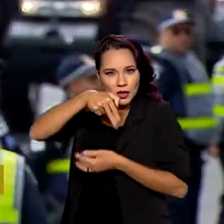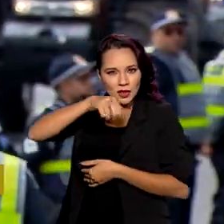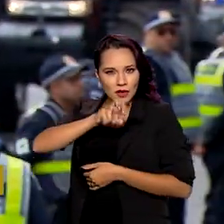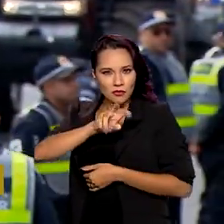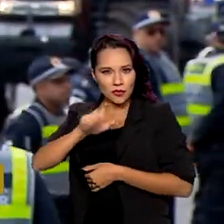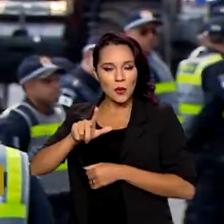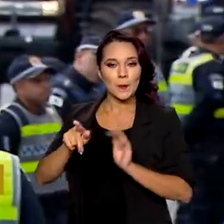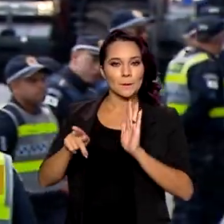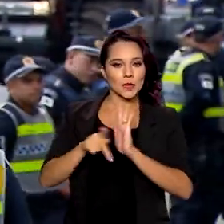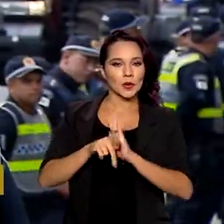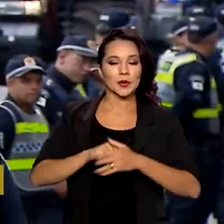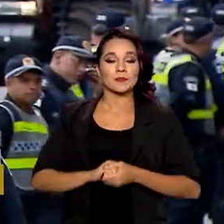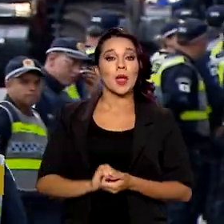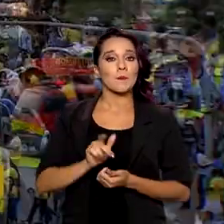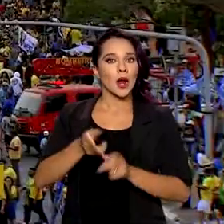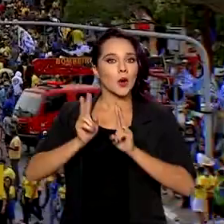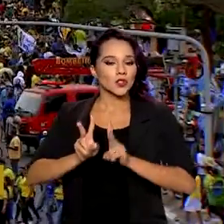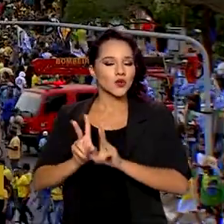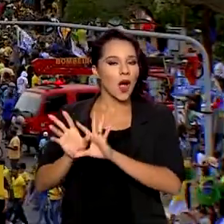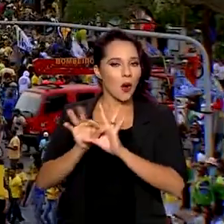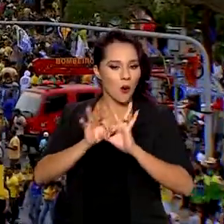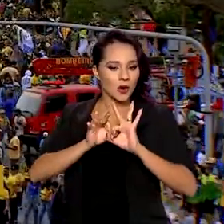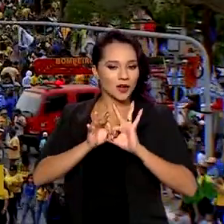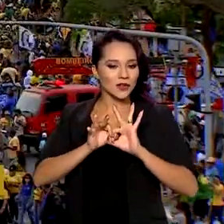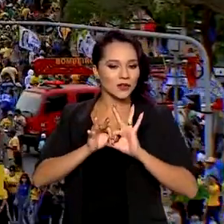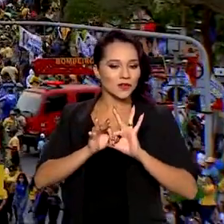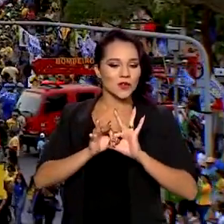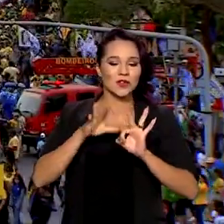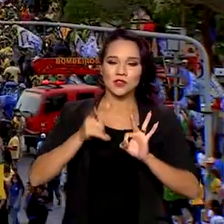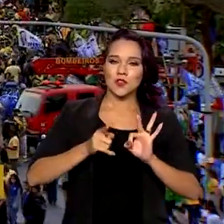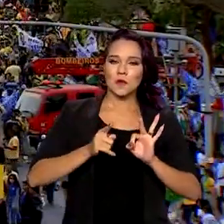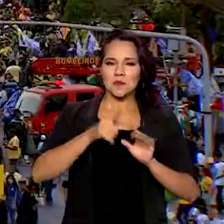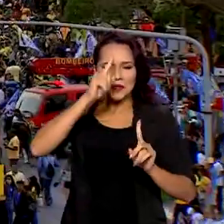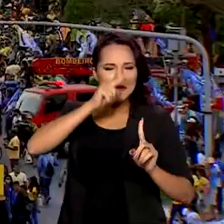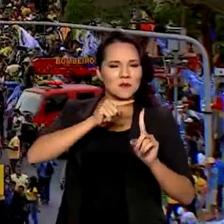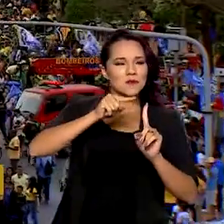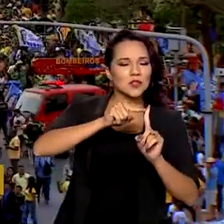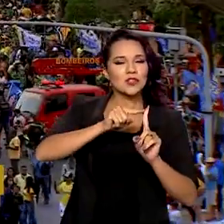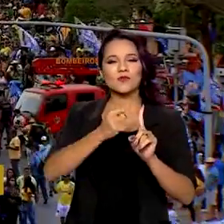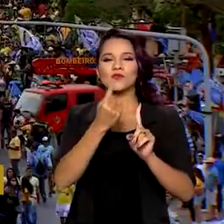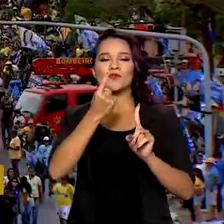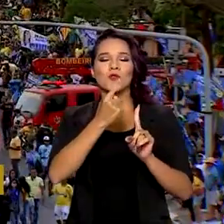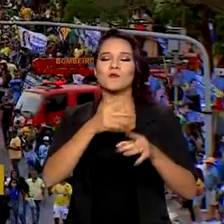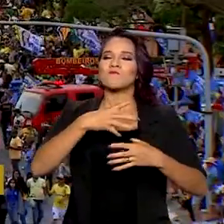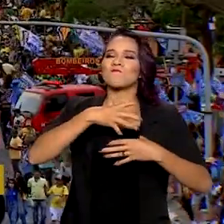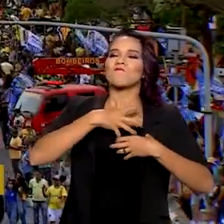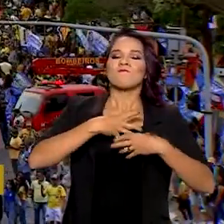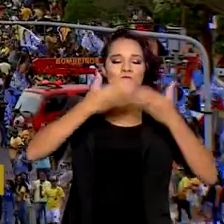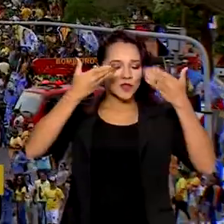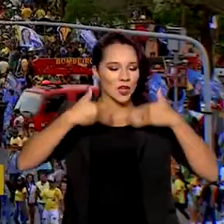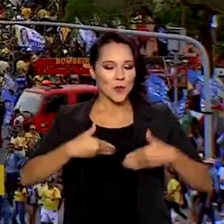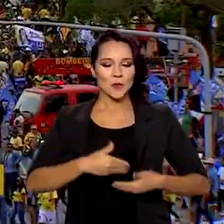reserva, a fim de mantê-los unidos sob os mesmos ideais e espírito de corpo.